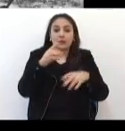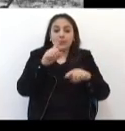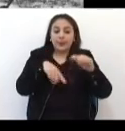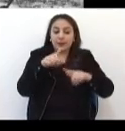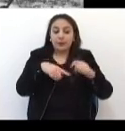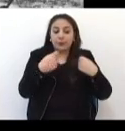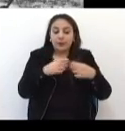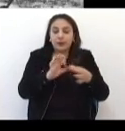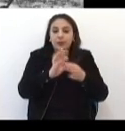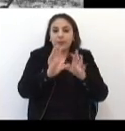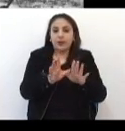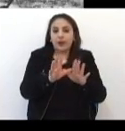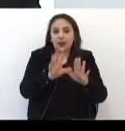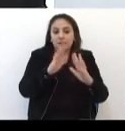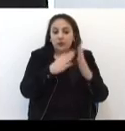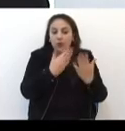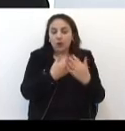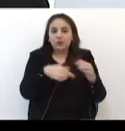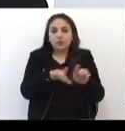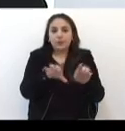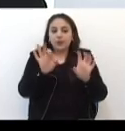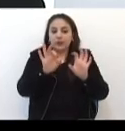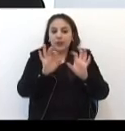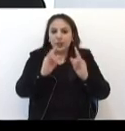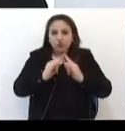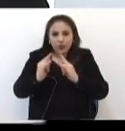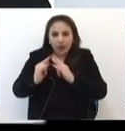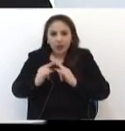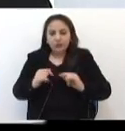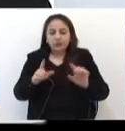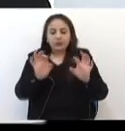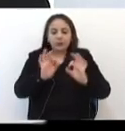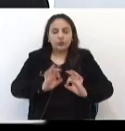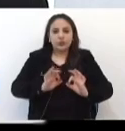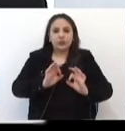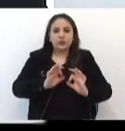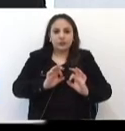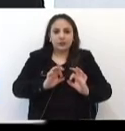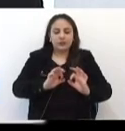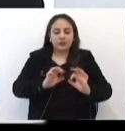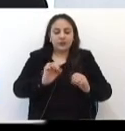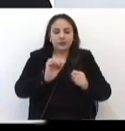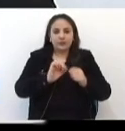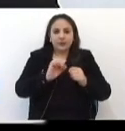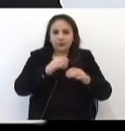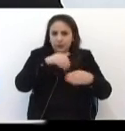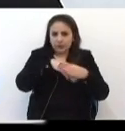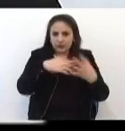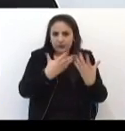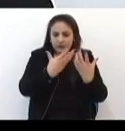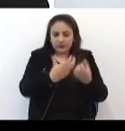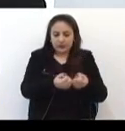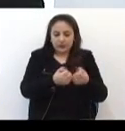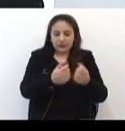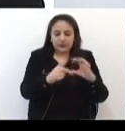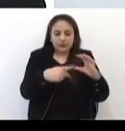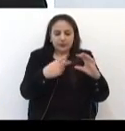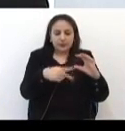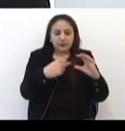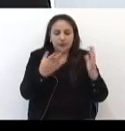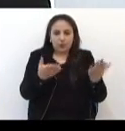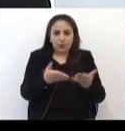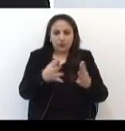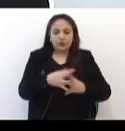e organizações. Esse nosso projeto de resolução, que foi aprovado por unanimidade hoje aqui na Câmara de